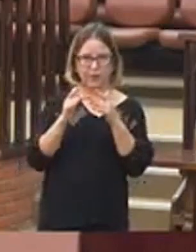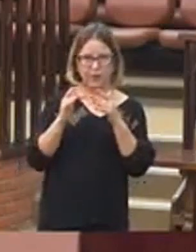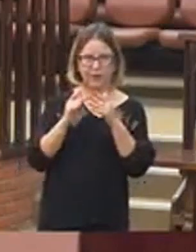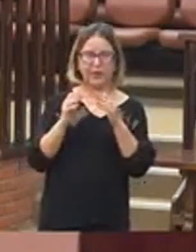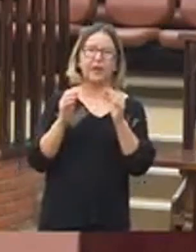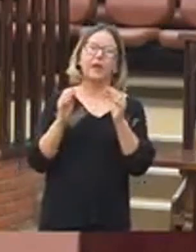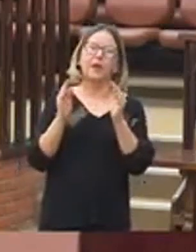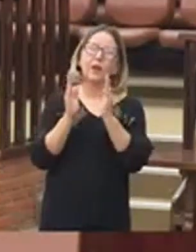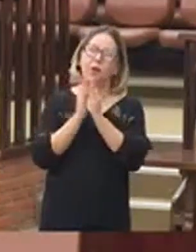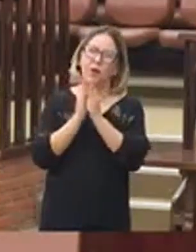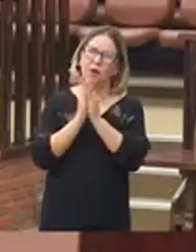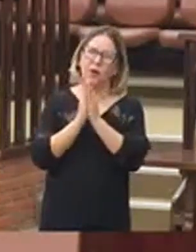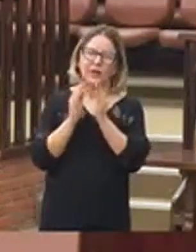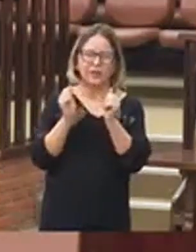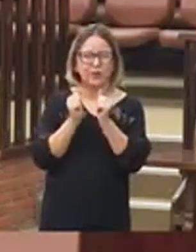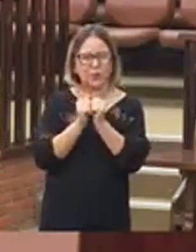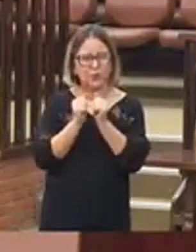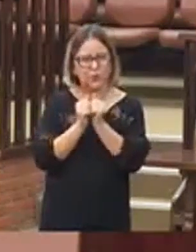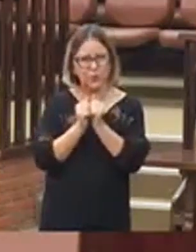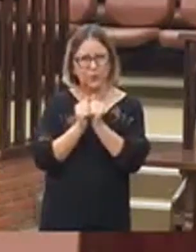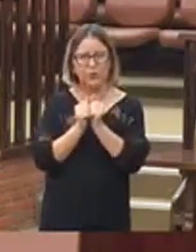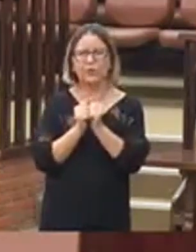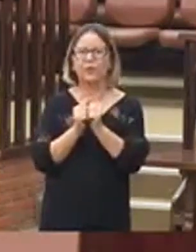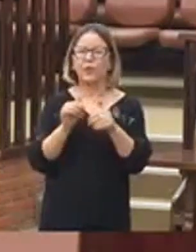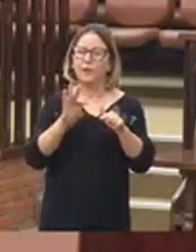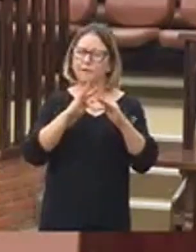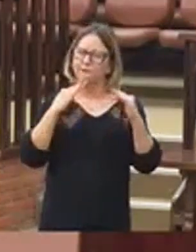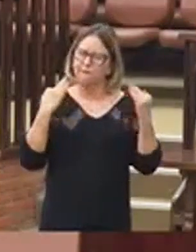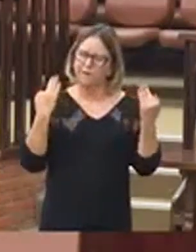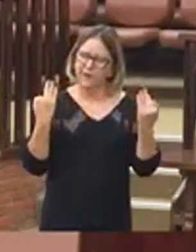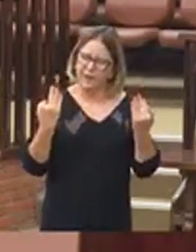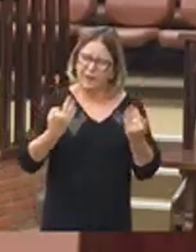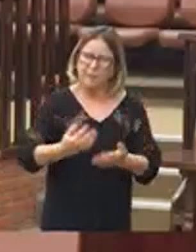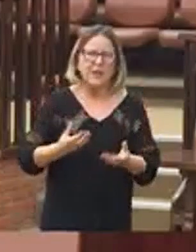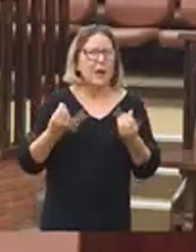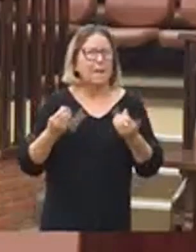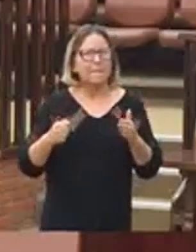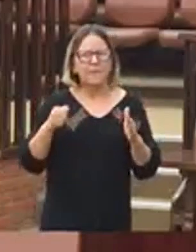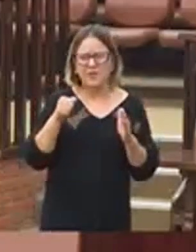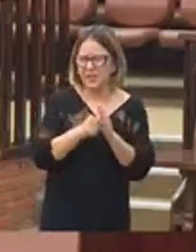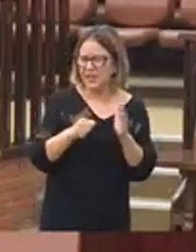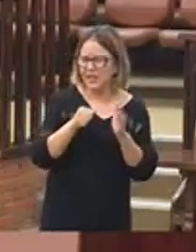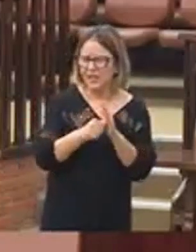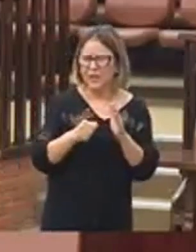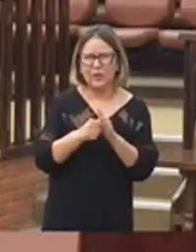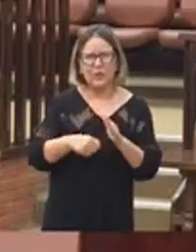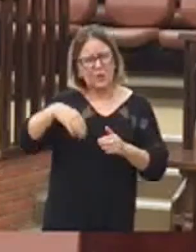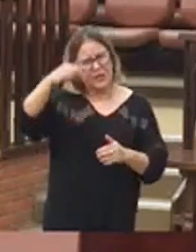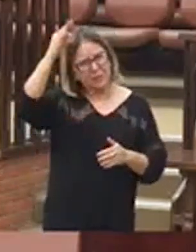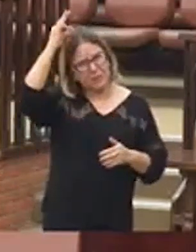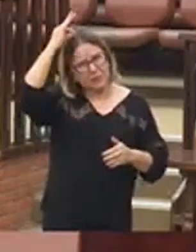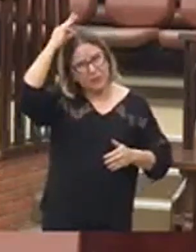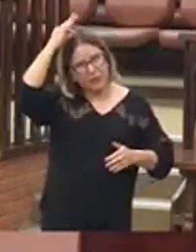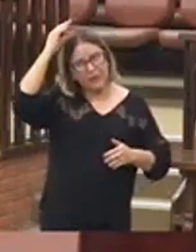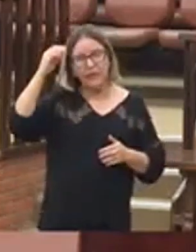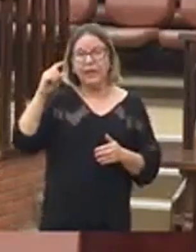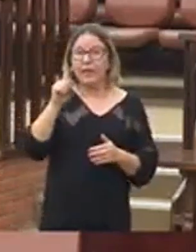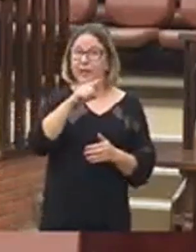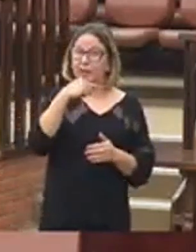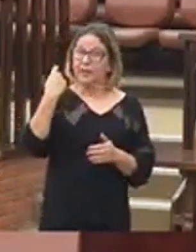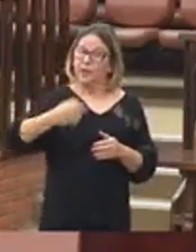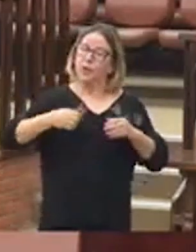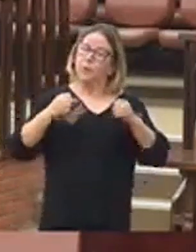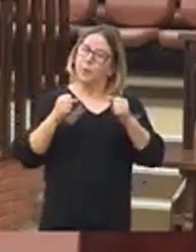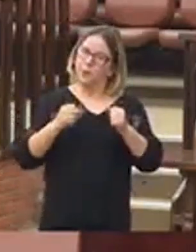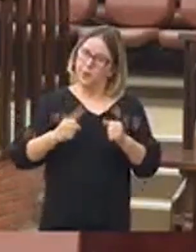elas, com famílias que estavam enfrentando lutas espirituais, e nós podemos estar escutando e